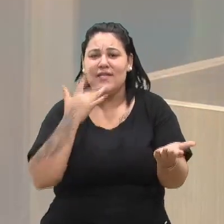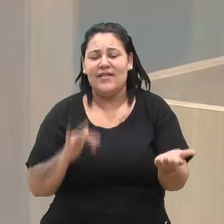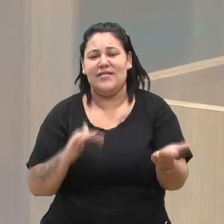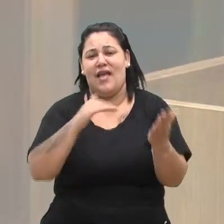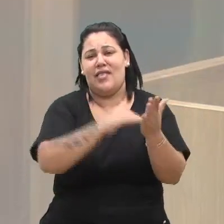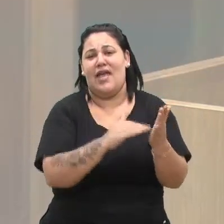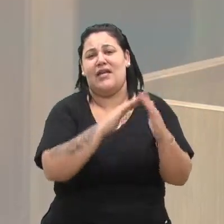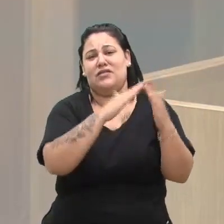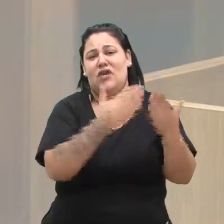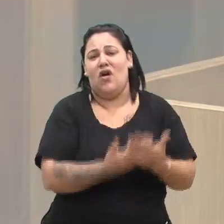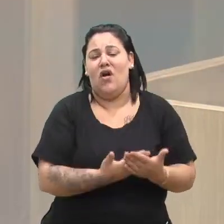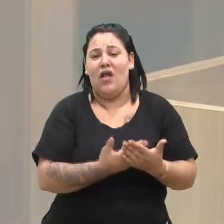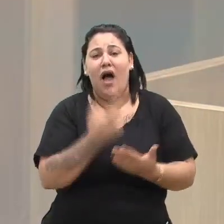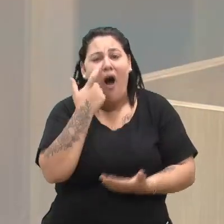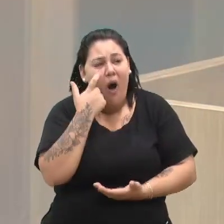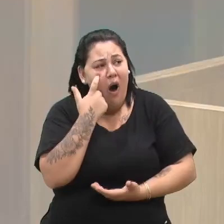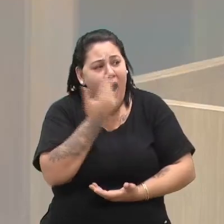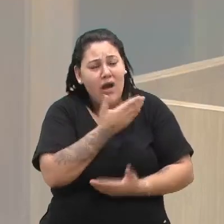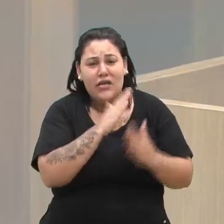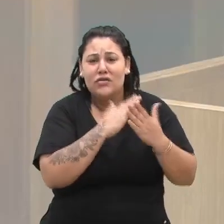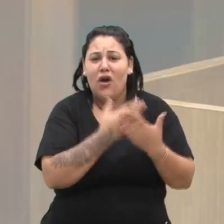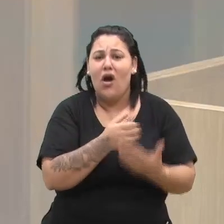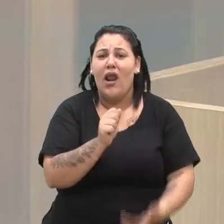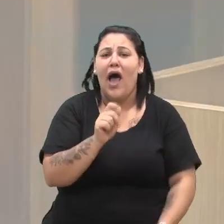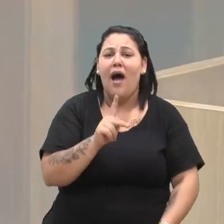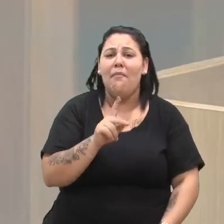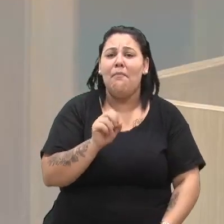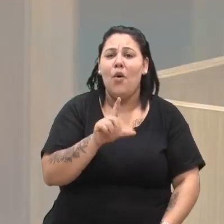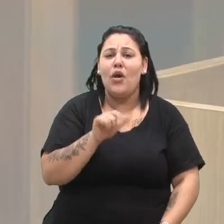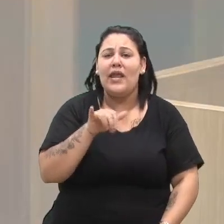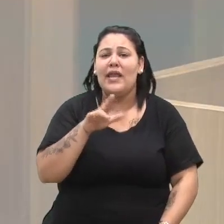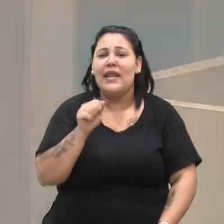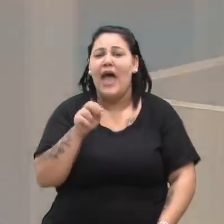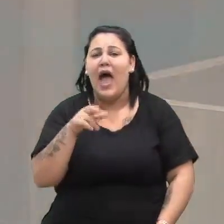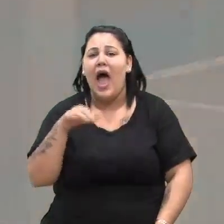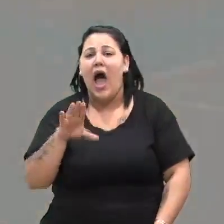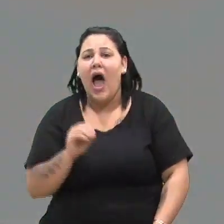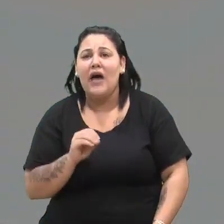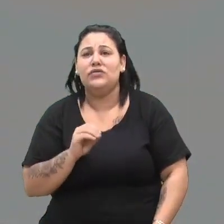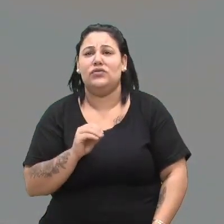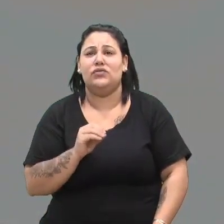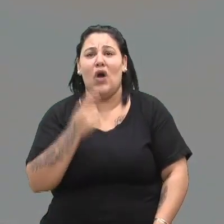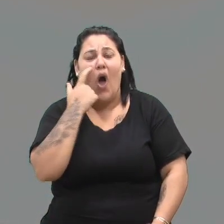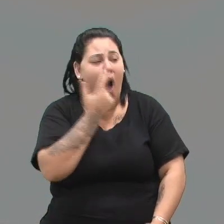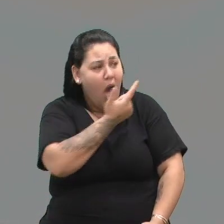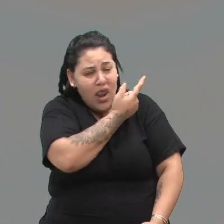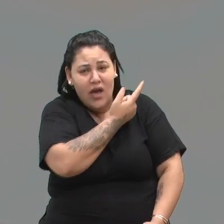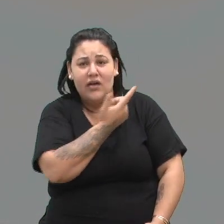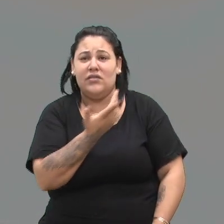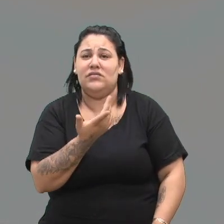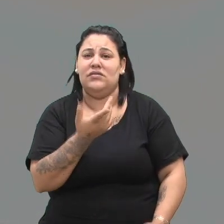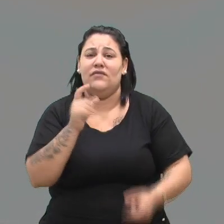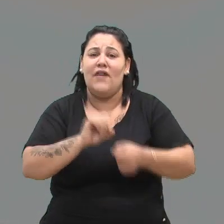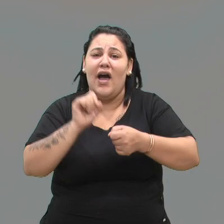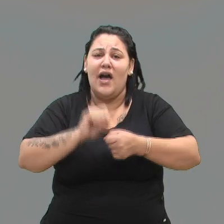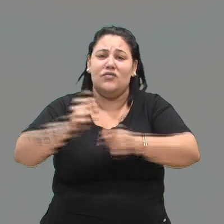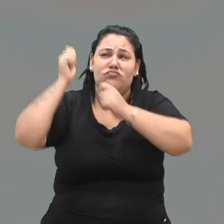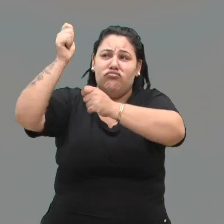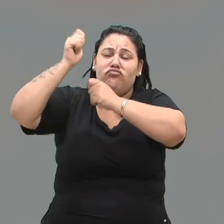O Apolinário, que está ali, ó, a foto, ontem, aconteceu o primeiro de diversos protestos que irá